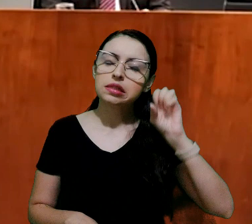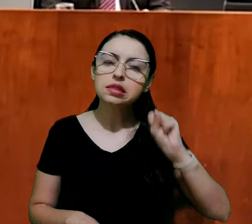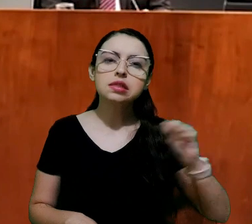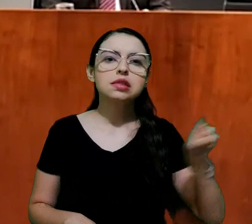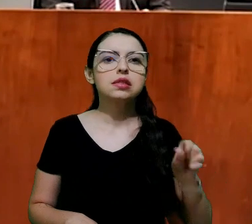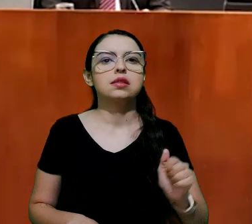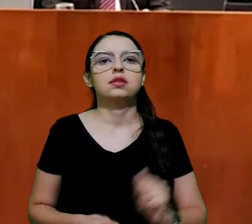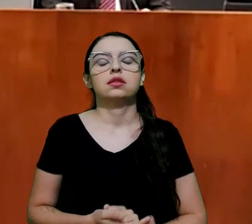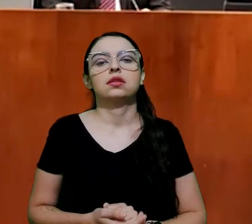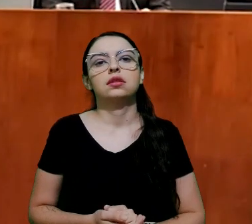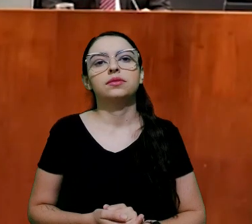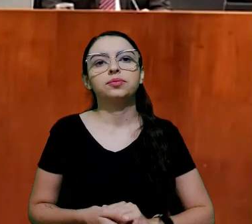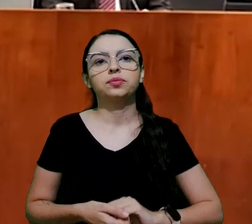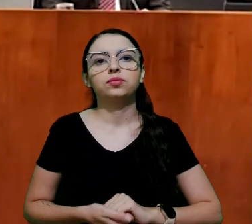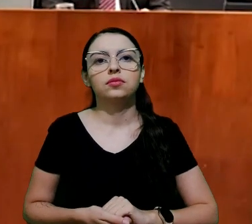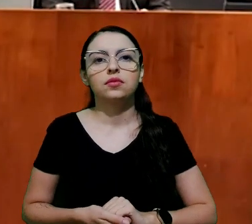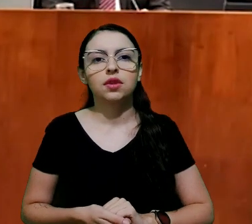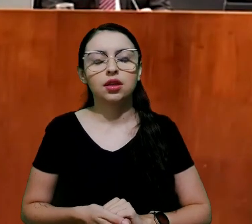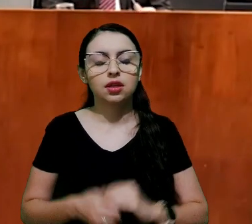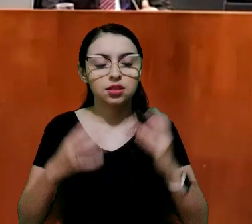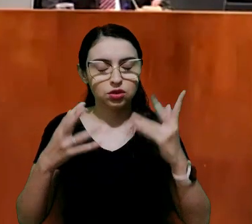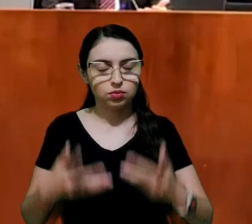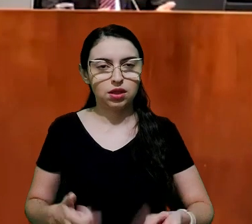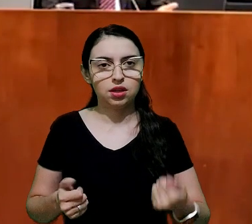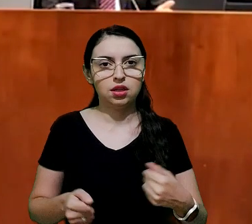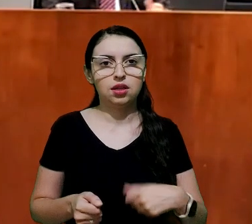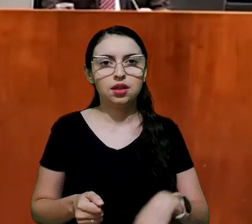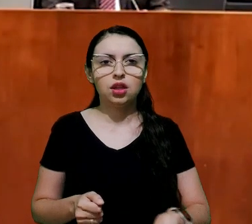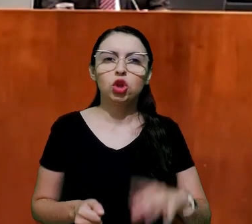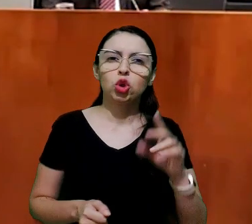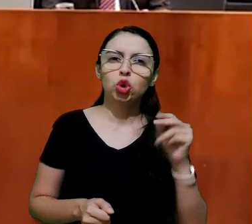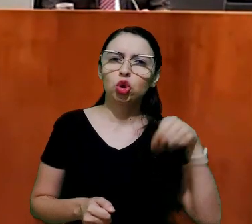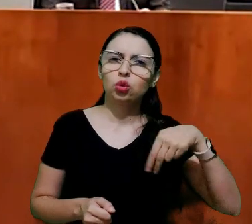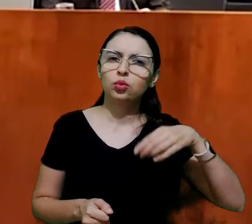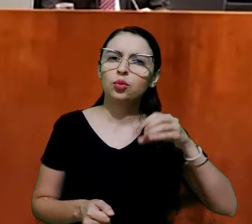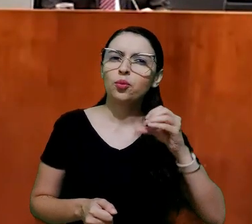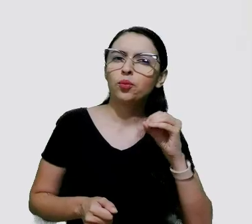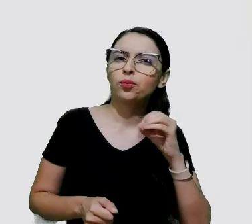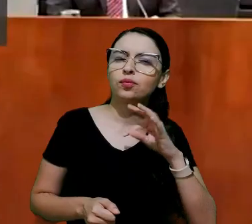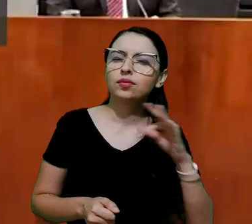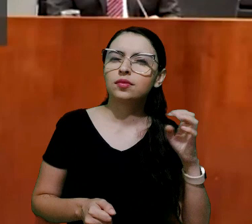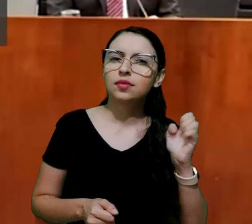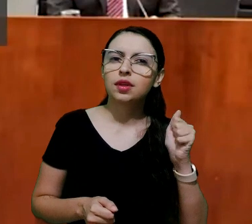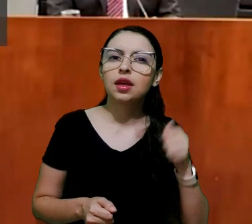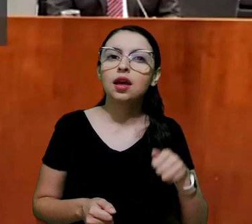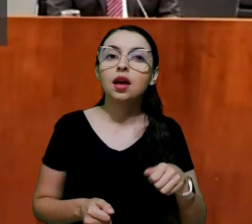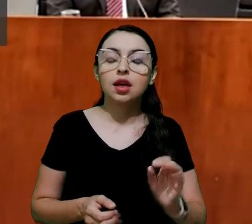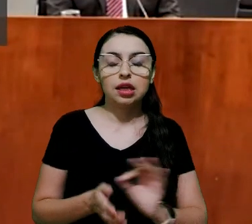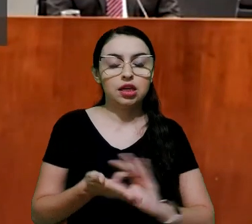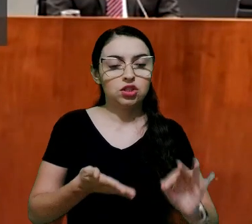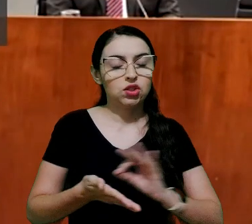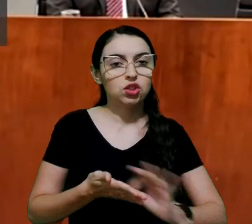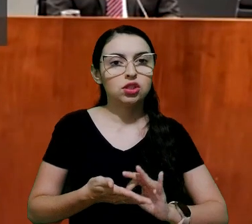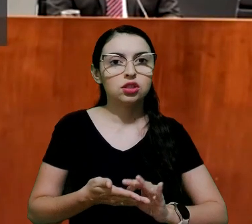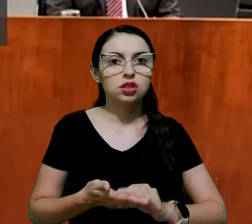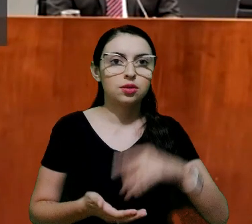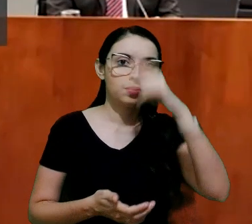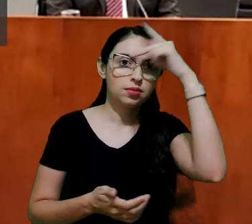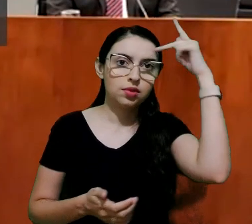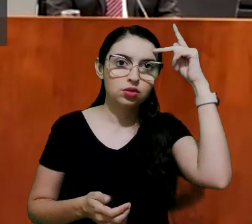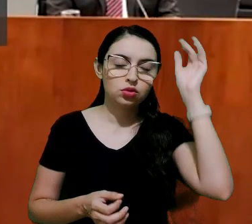notas e protestos e também de registro de pessoas jurídicas no Distrito Federal, e o doutor